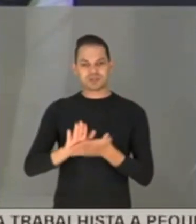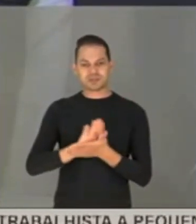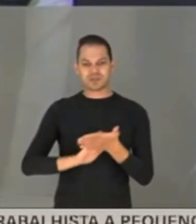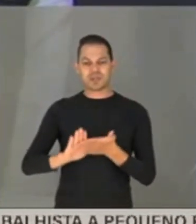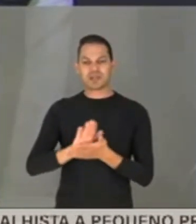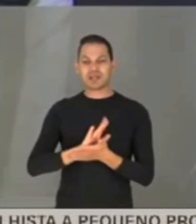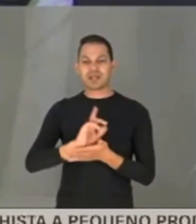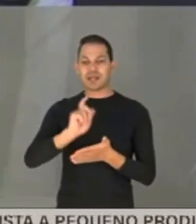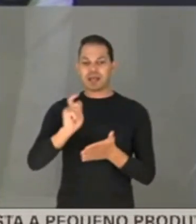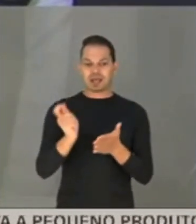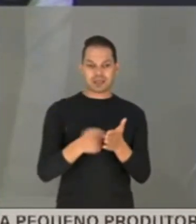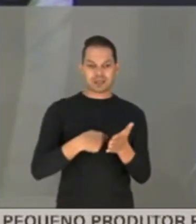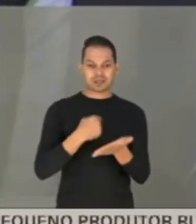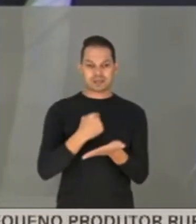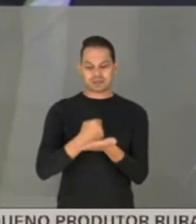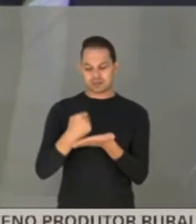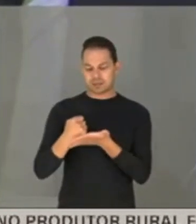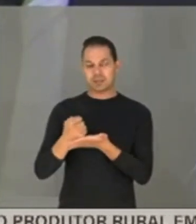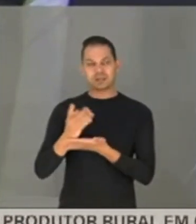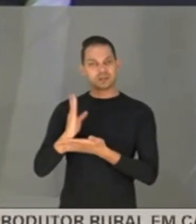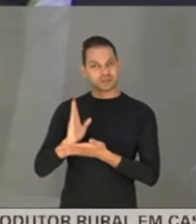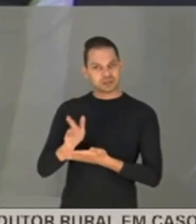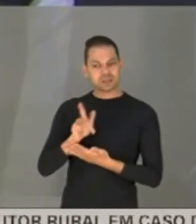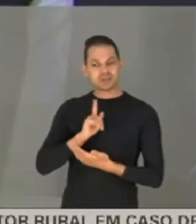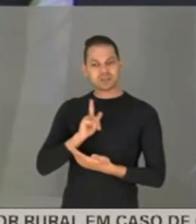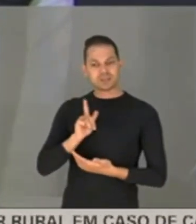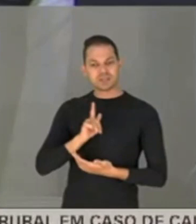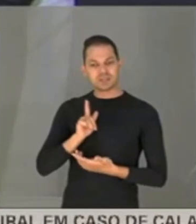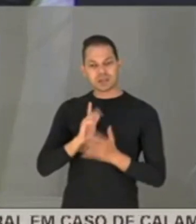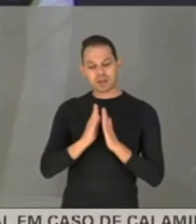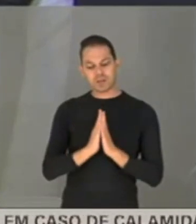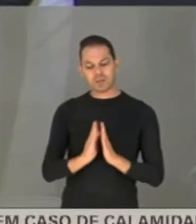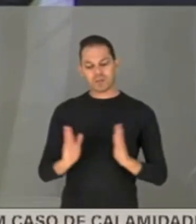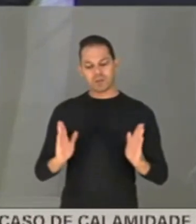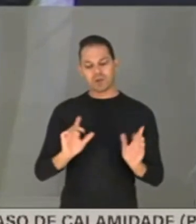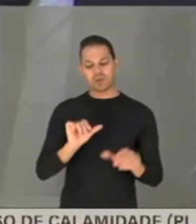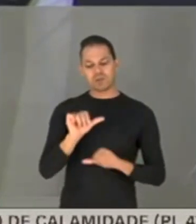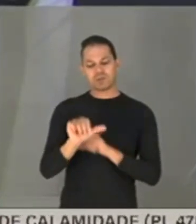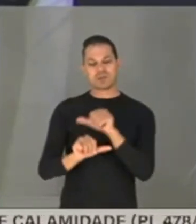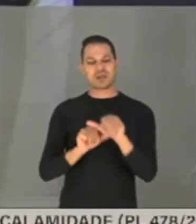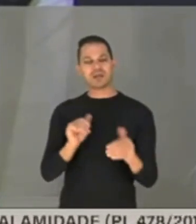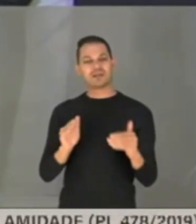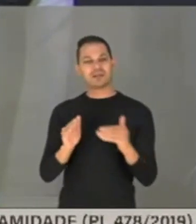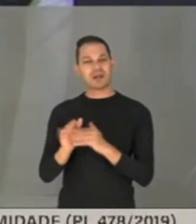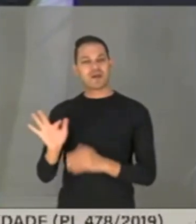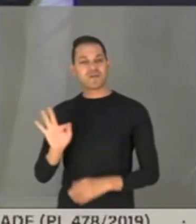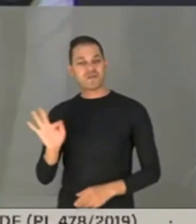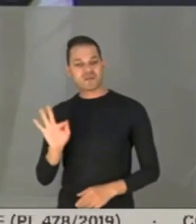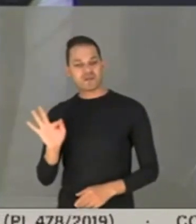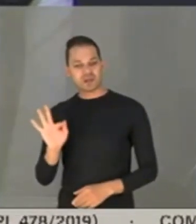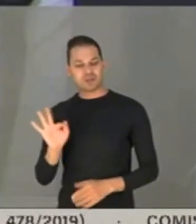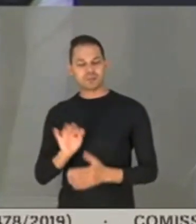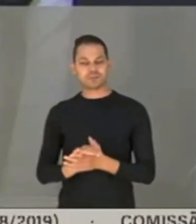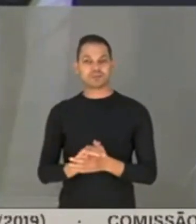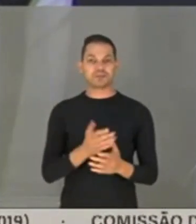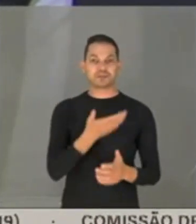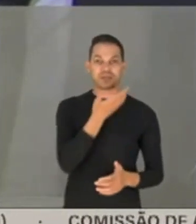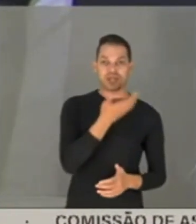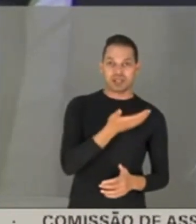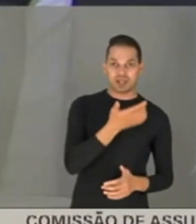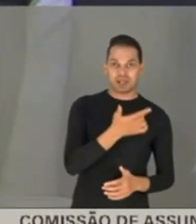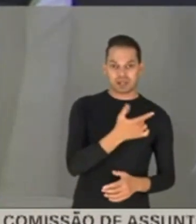a assinar o contrato e previu um período de transição até fevereiro. Então, de dezembro